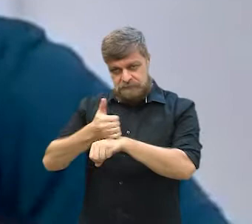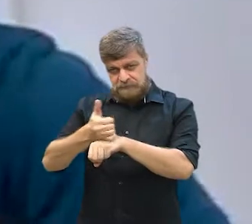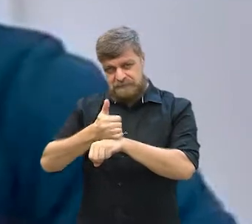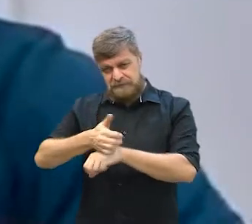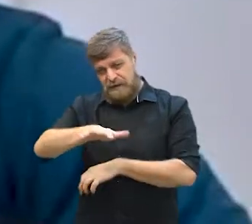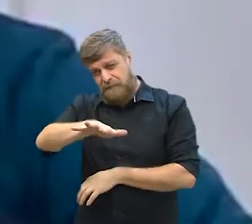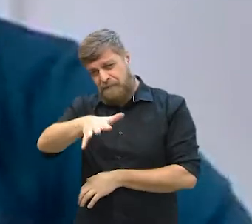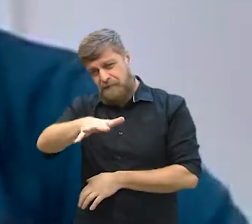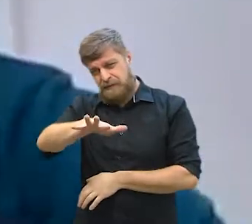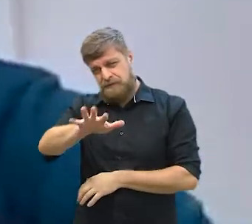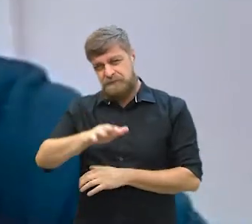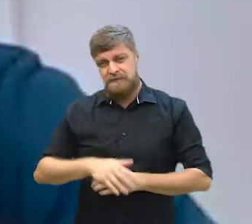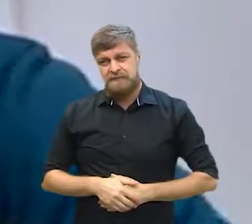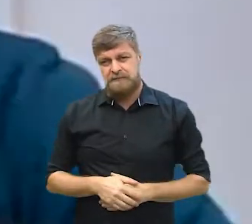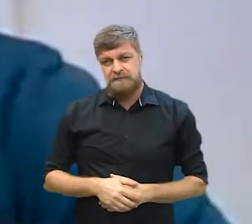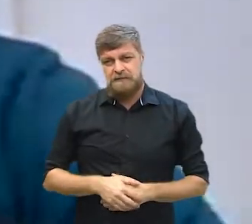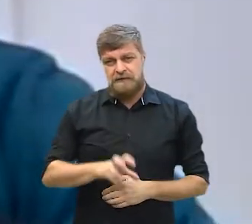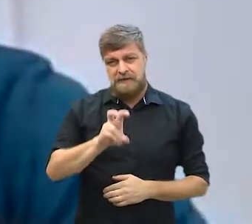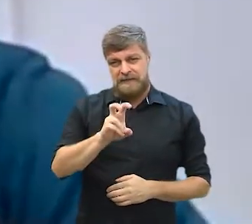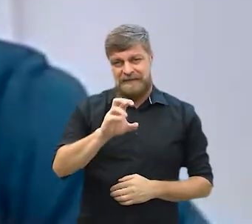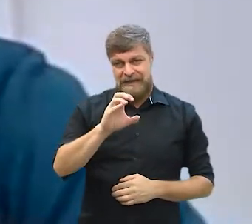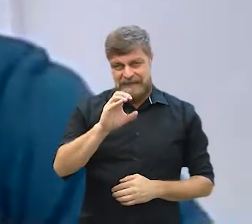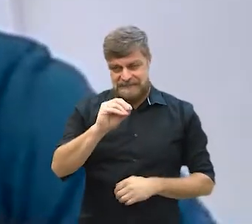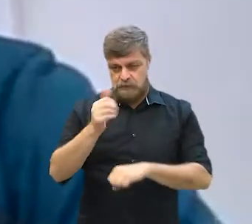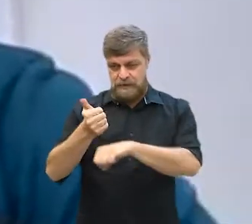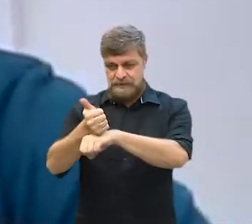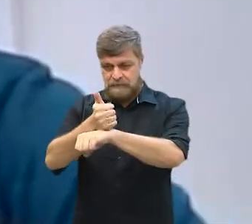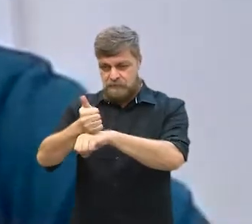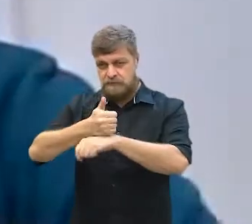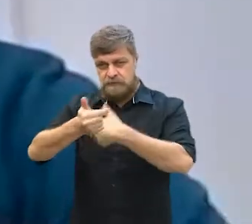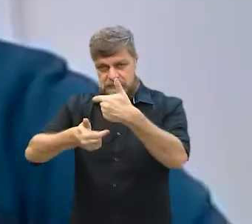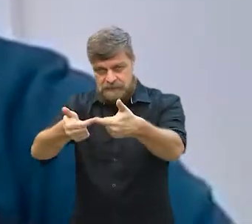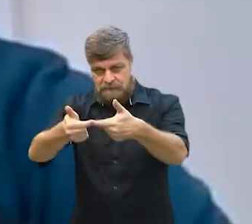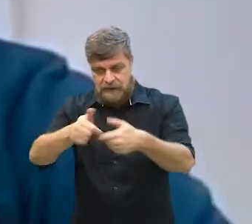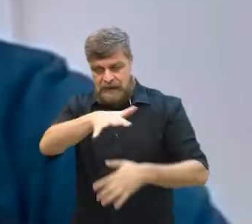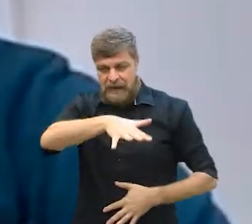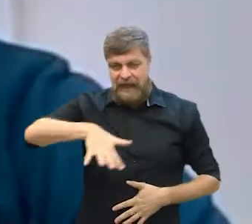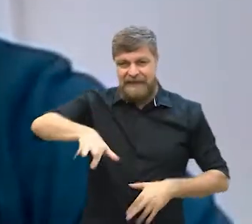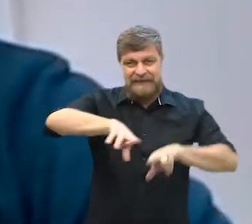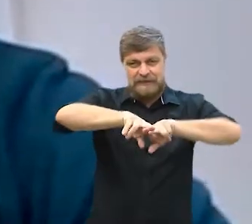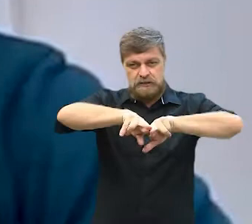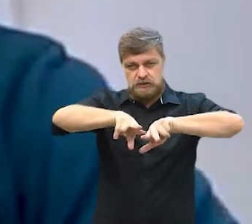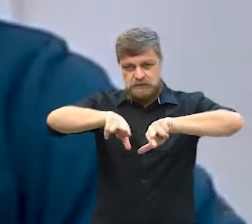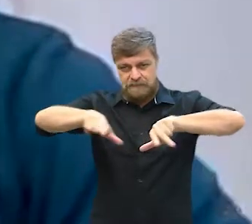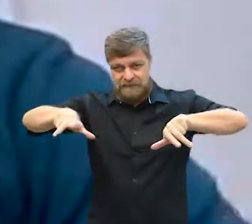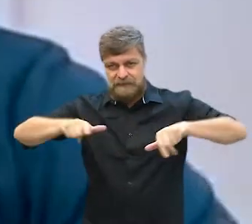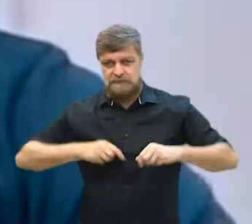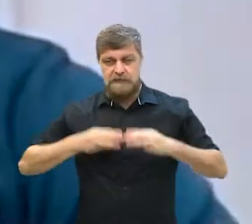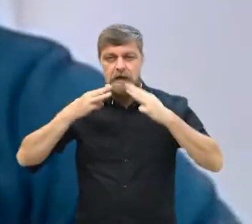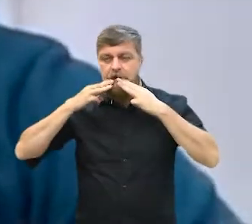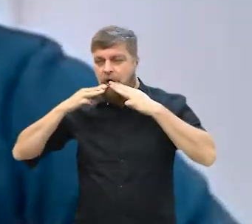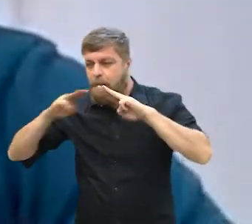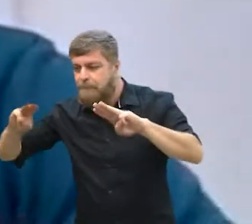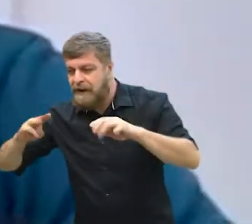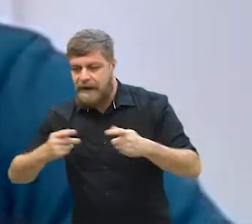enxuto, estamos aproximadamente contando hoje com 50 profissionais, né, em diversas áreas.